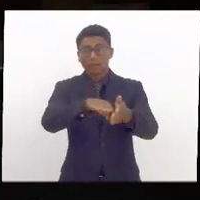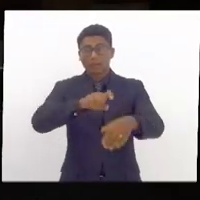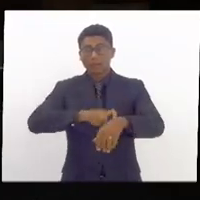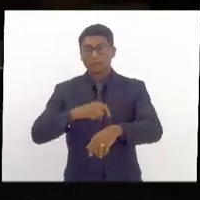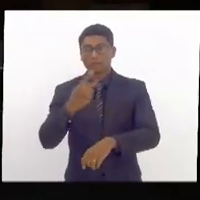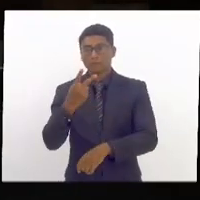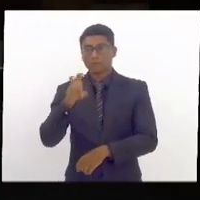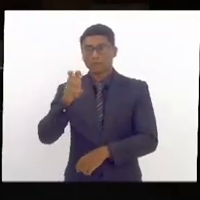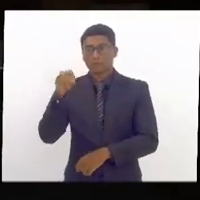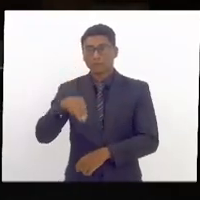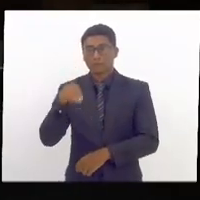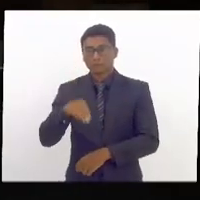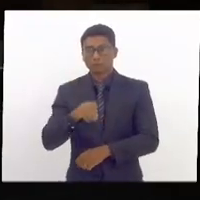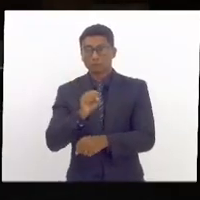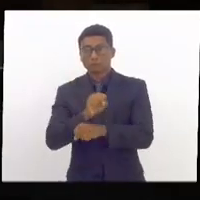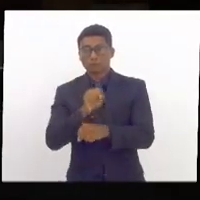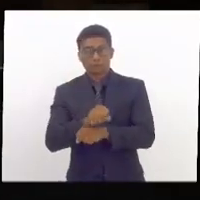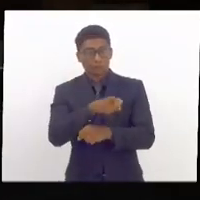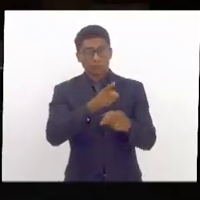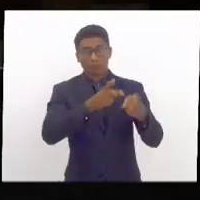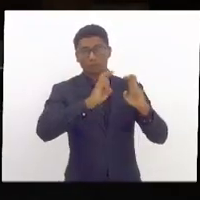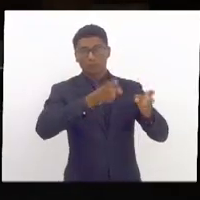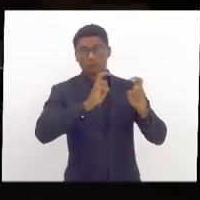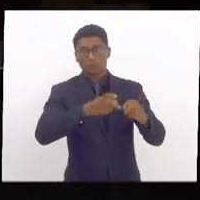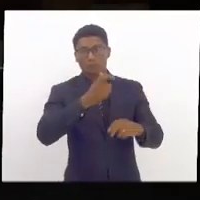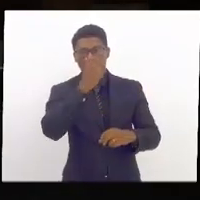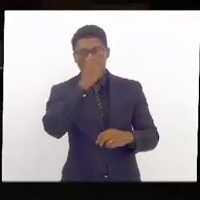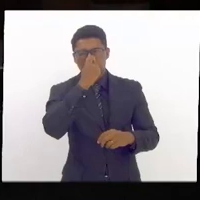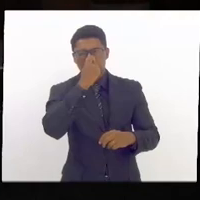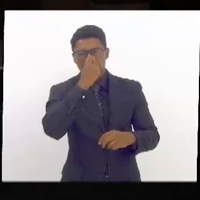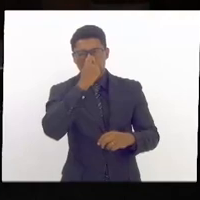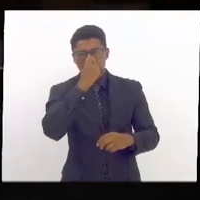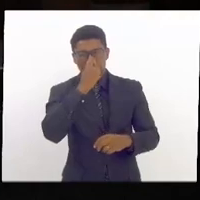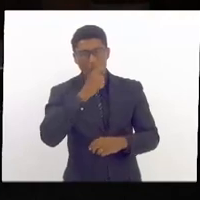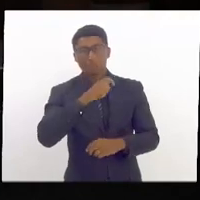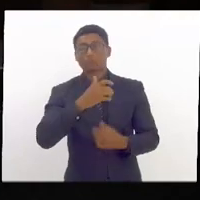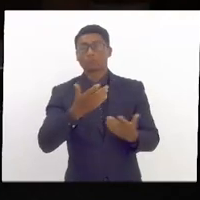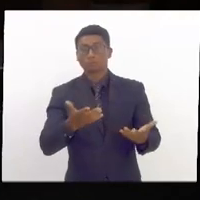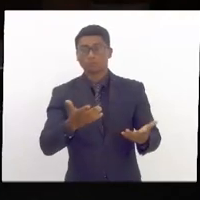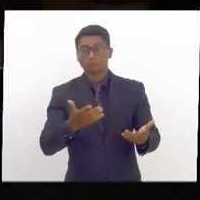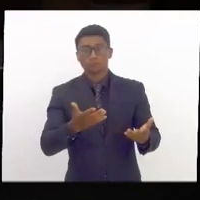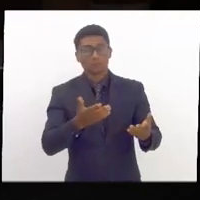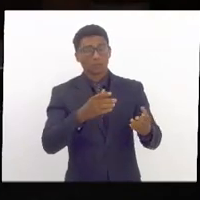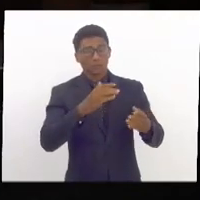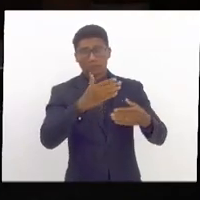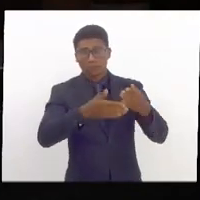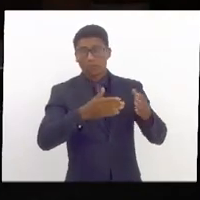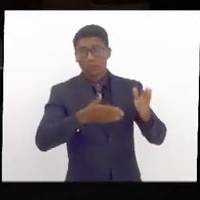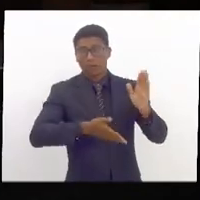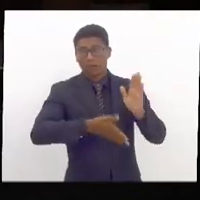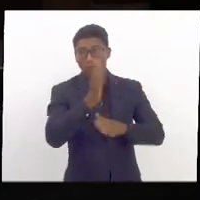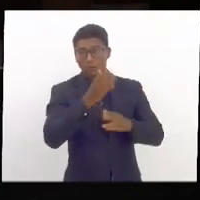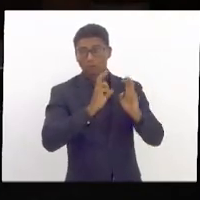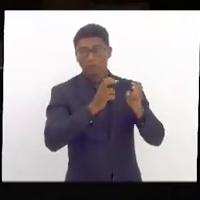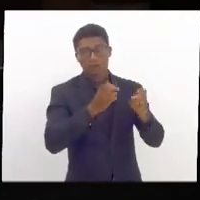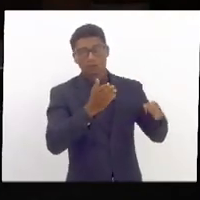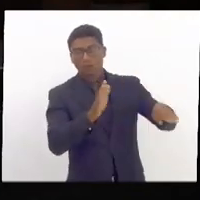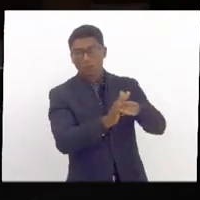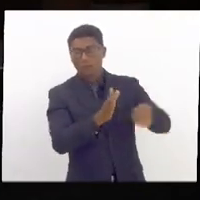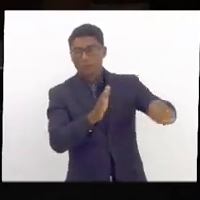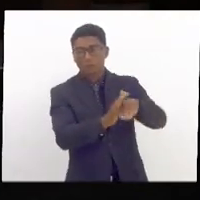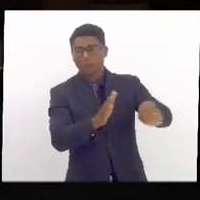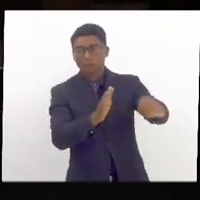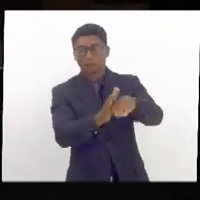Quando o trem chegou, estava superlotado, era o ramal Japeri. E mesmo assim foi parando o tempo todo. E a composição lotada, as